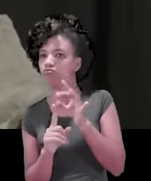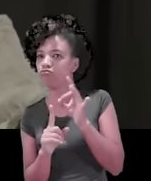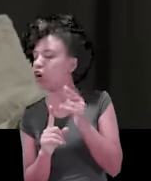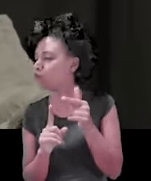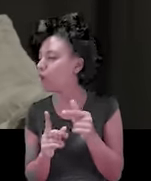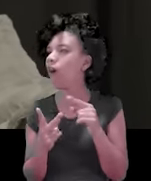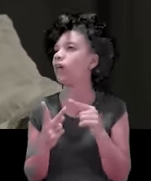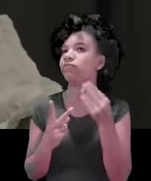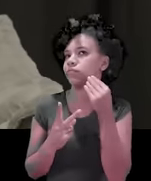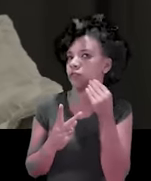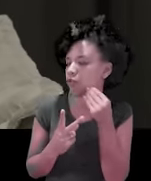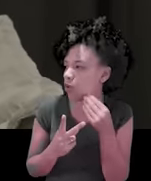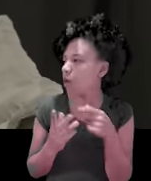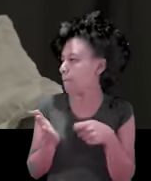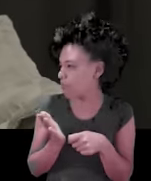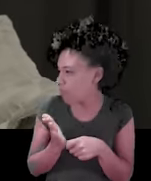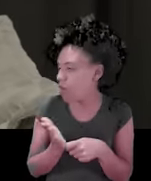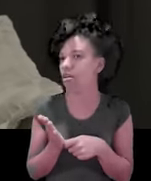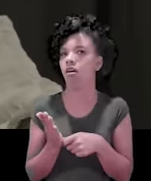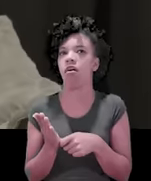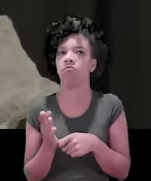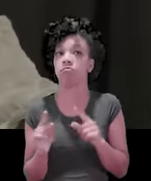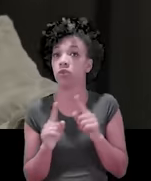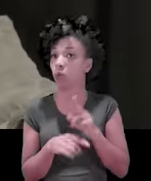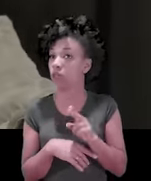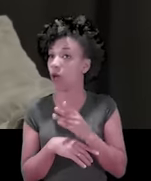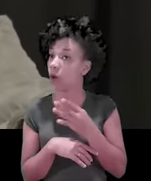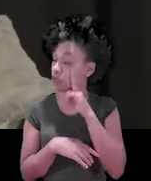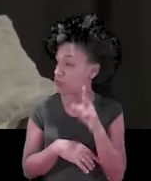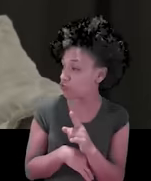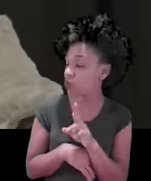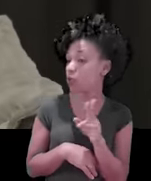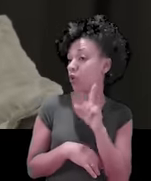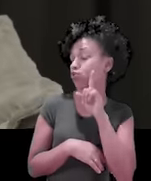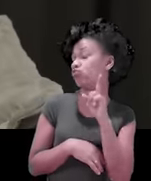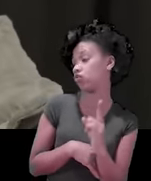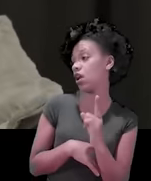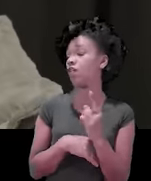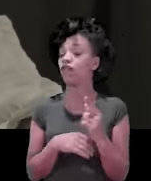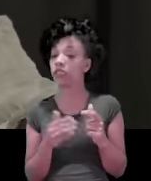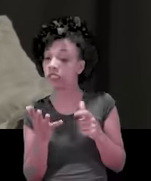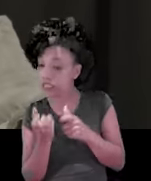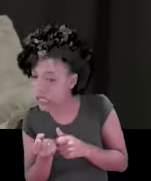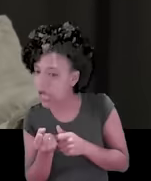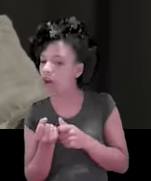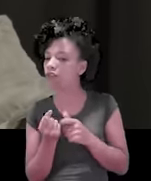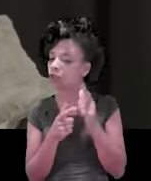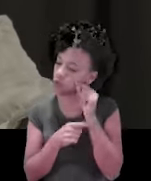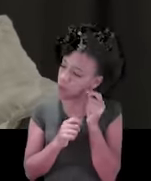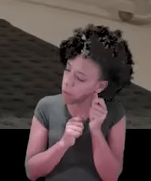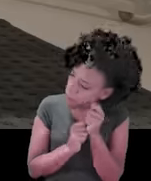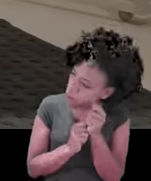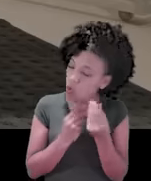você tentou se sentir a bateria que eu vou cara dá para usar quatro dias dá para usar um dia vou desligar vou dormir pouco como é que você